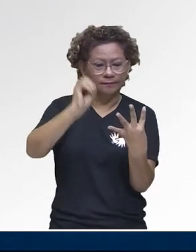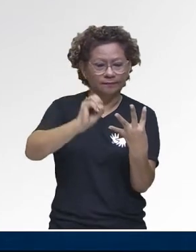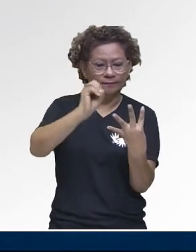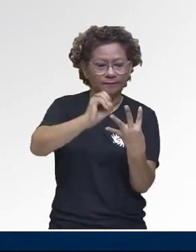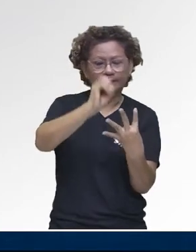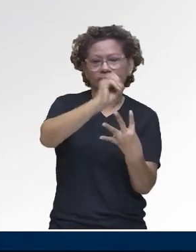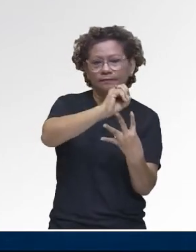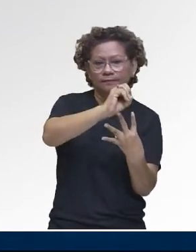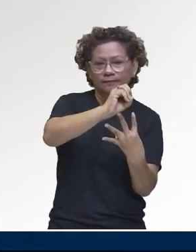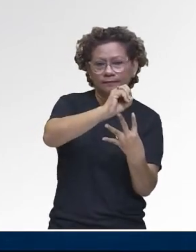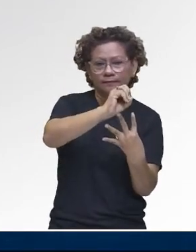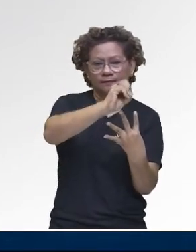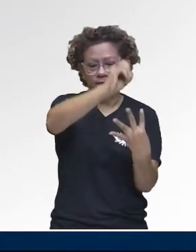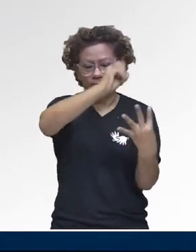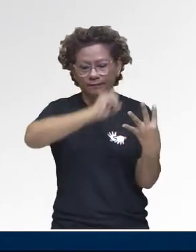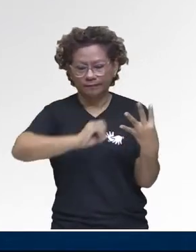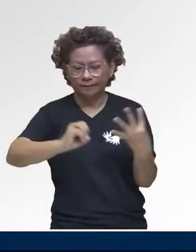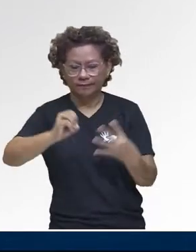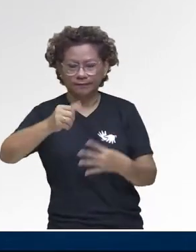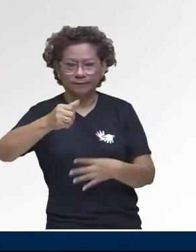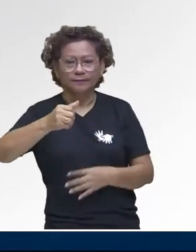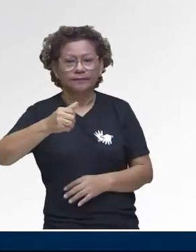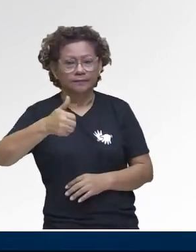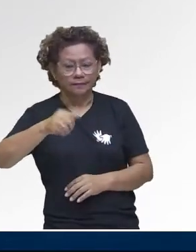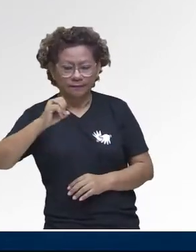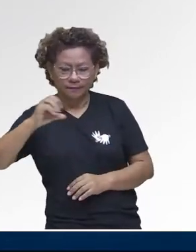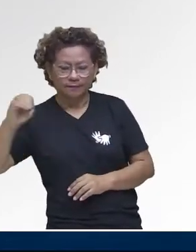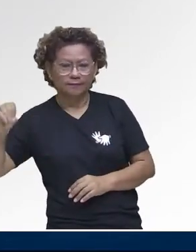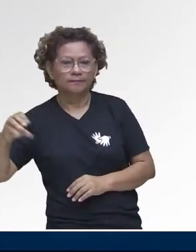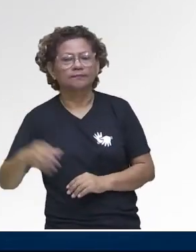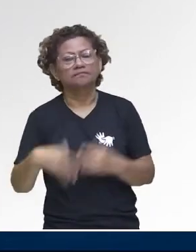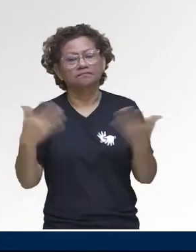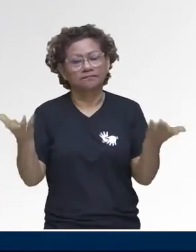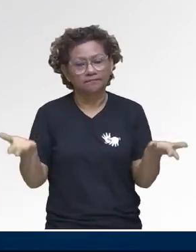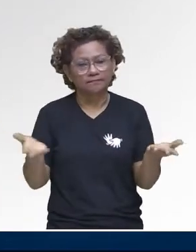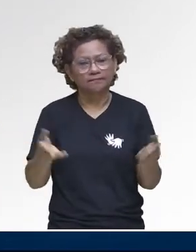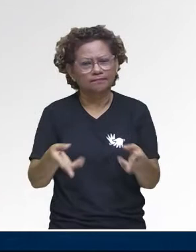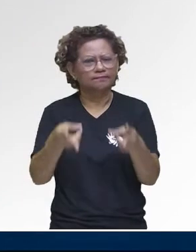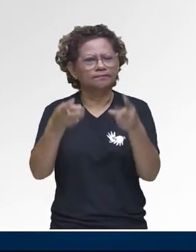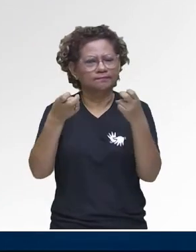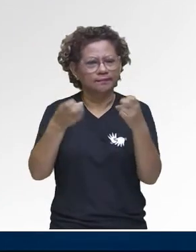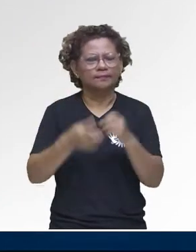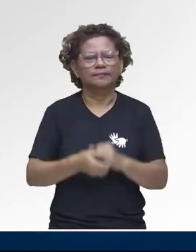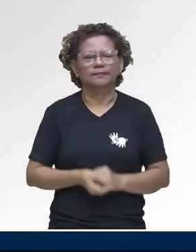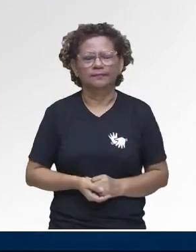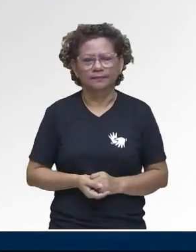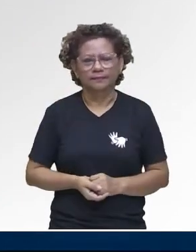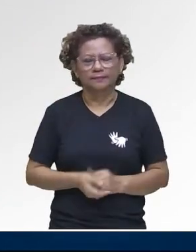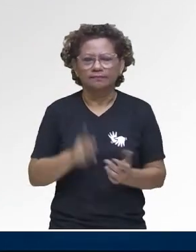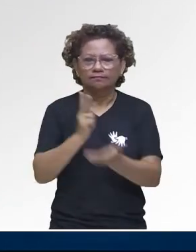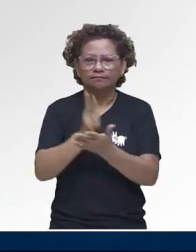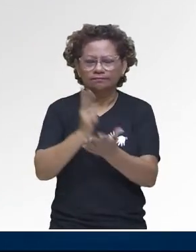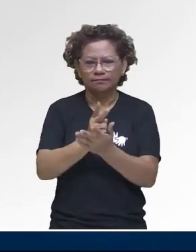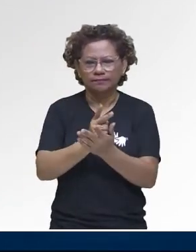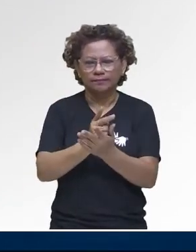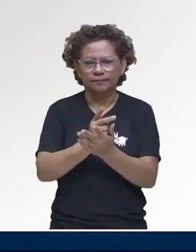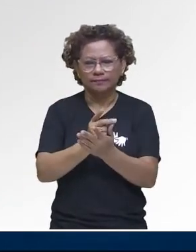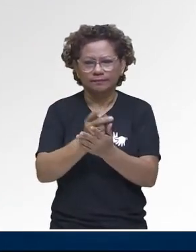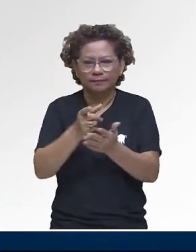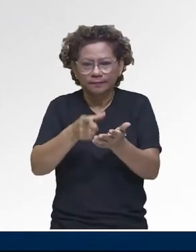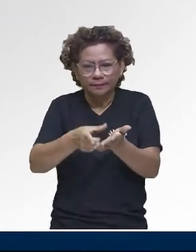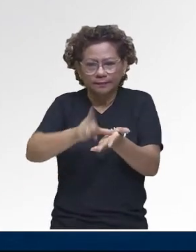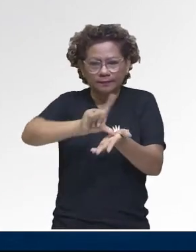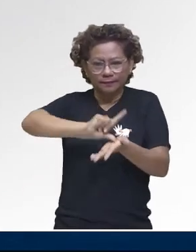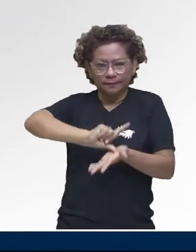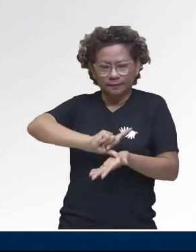base 10 vai receber 3 zeros. Muito bem. Só para a gente relembrar o que foi um pouquinho da nossa aula anterior, lembrando